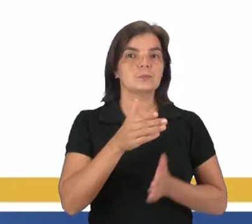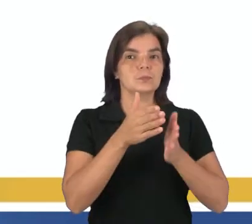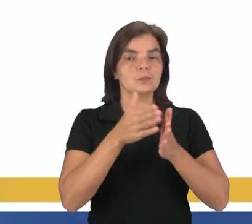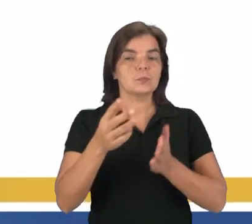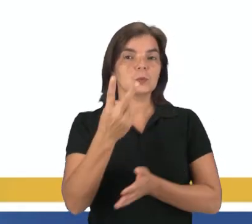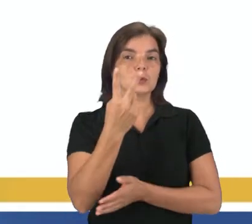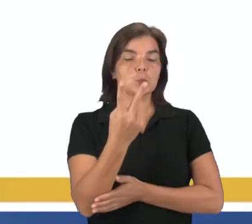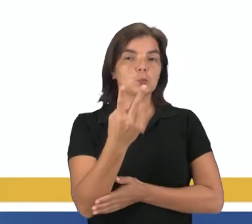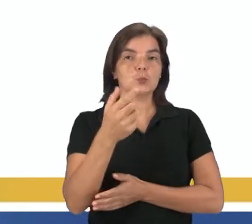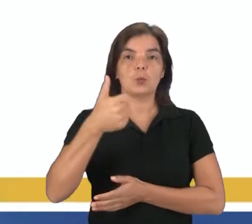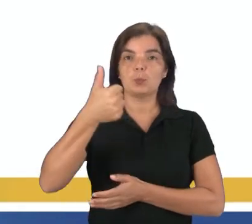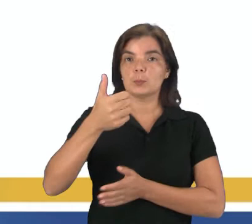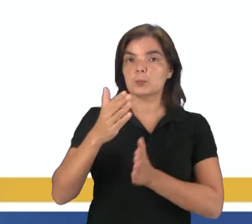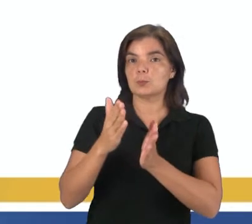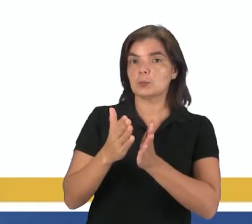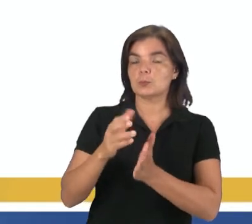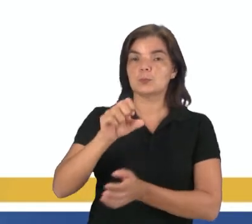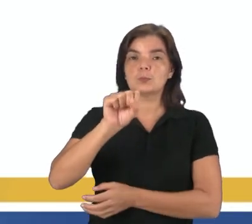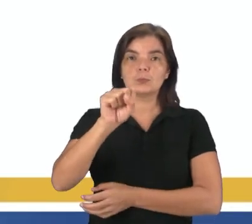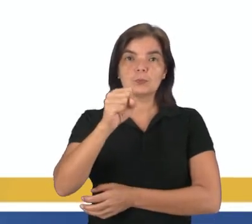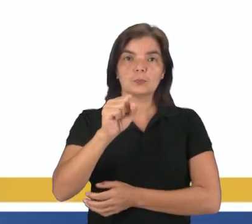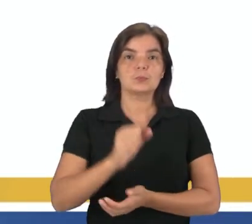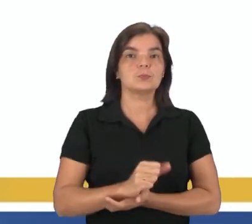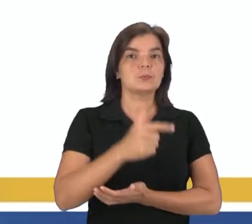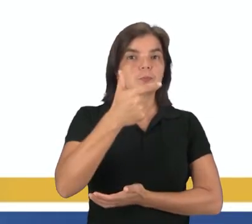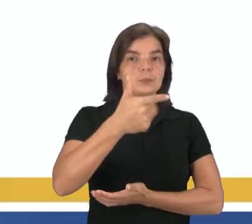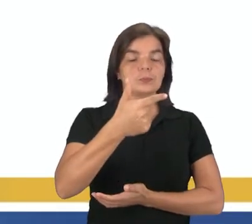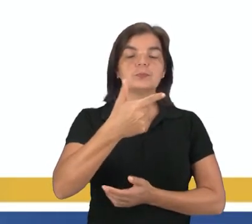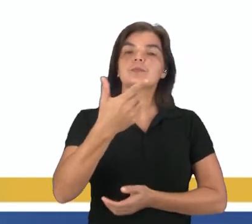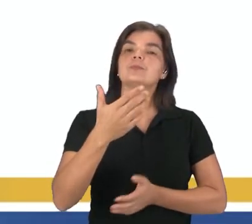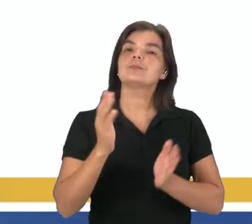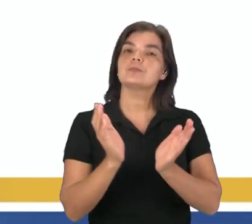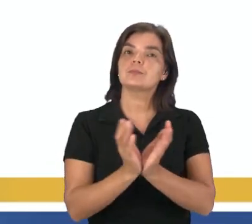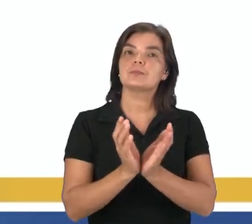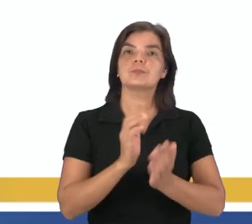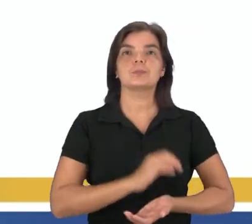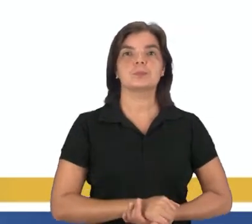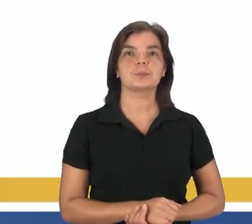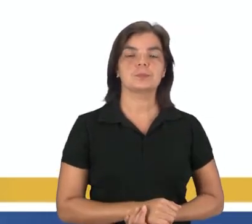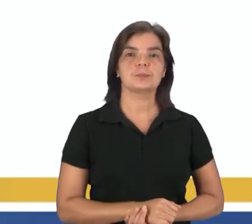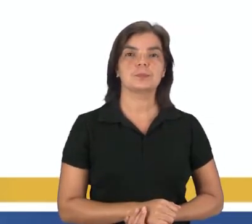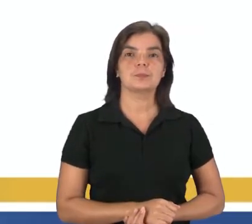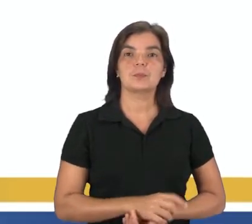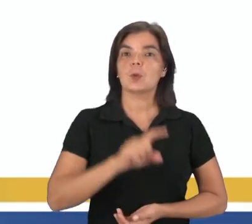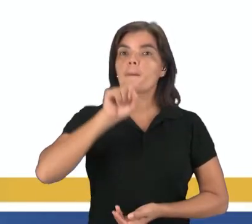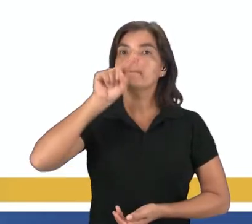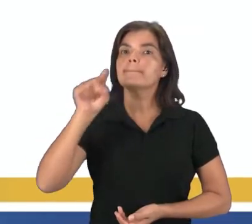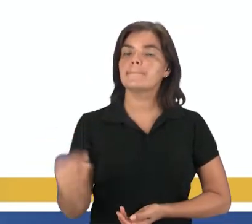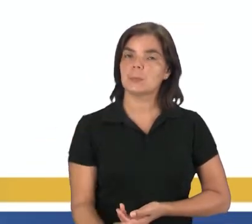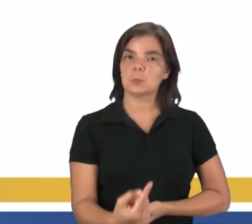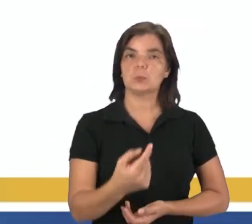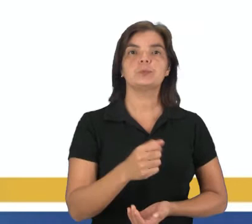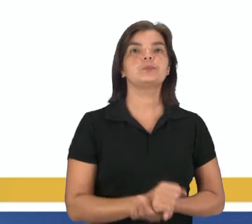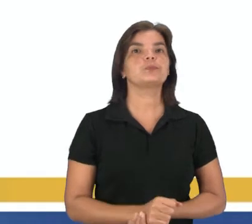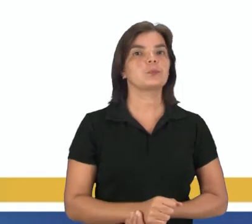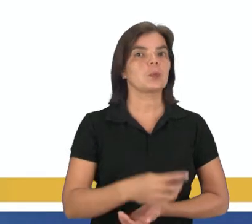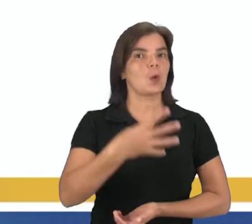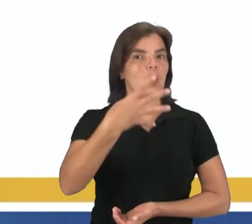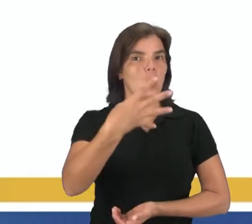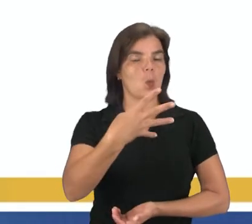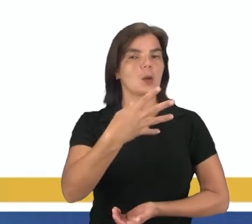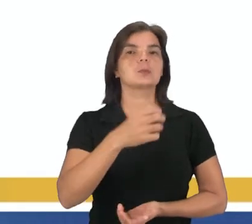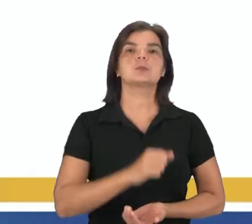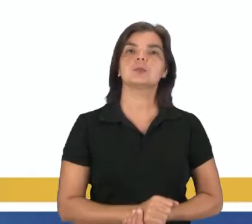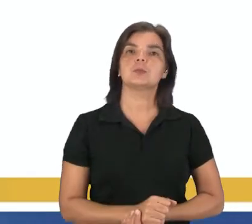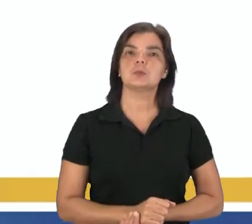ordem e 2 ordens, né? O 8 na primeira e o 2 na segunda. 1000, nós temos aqui 4